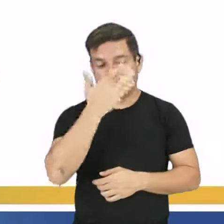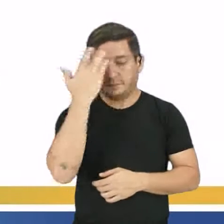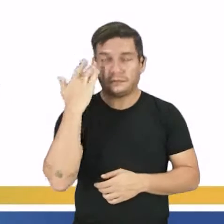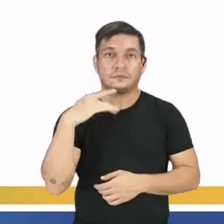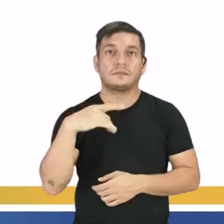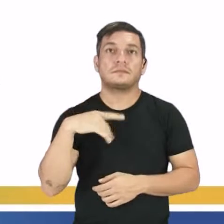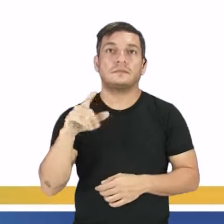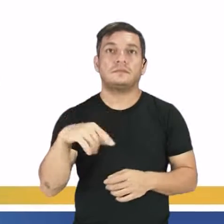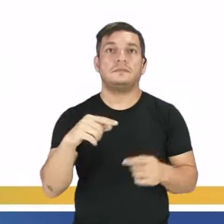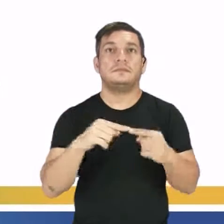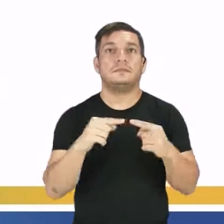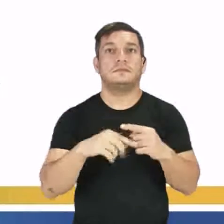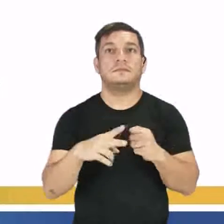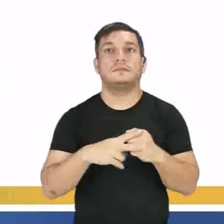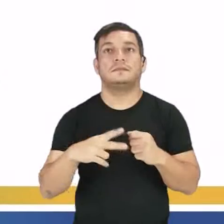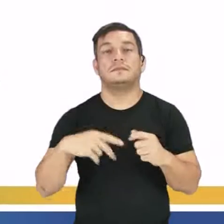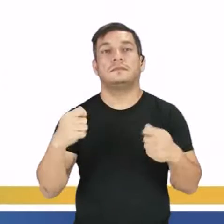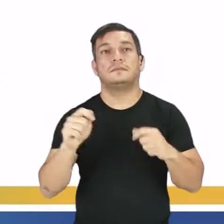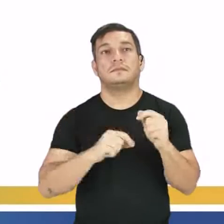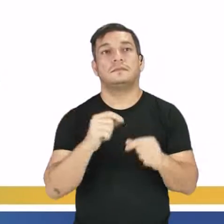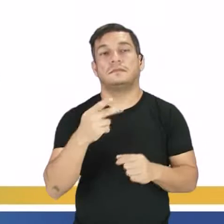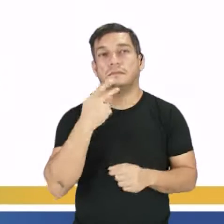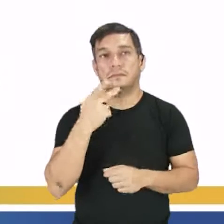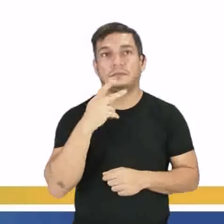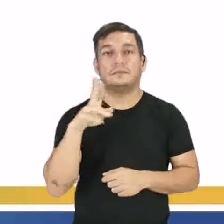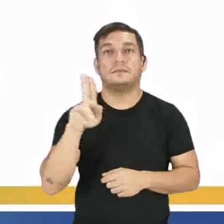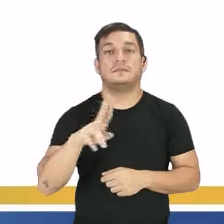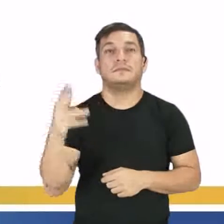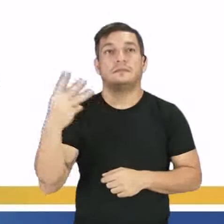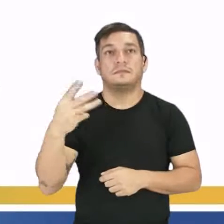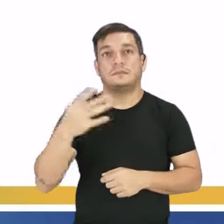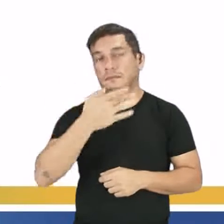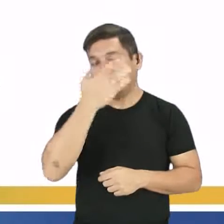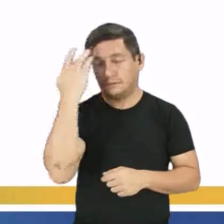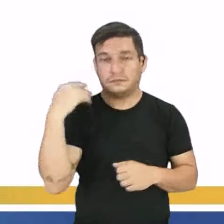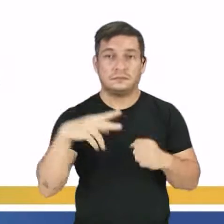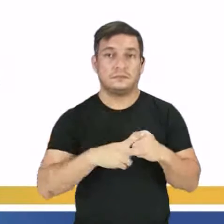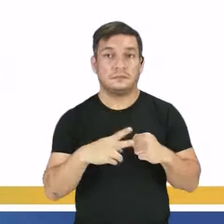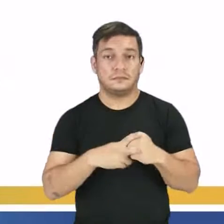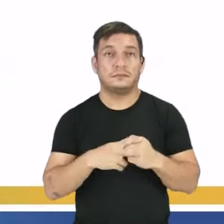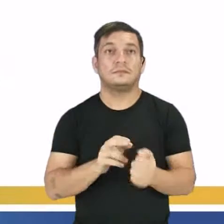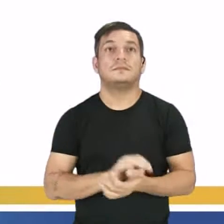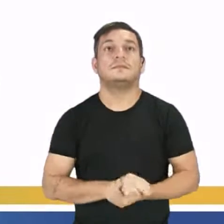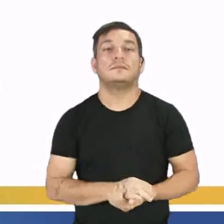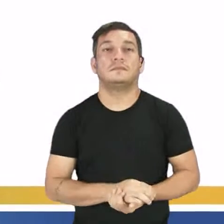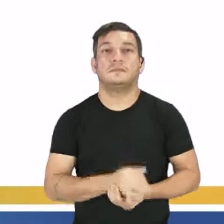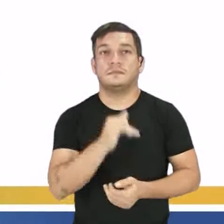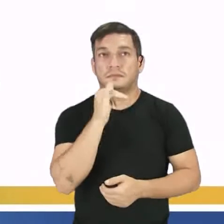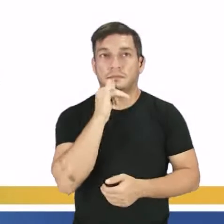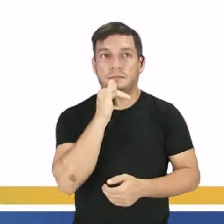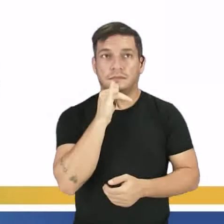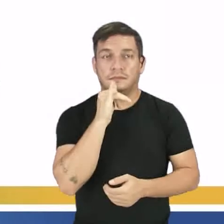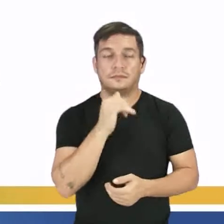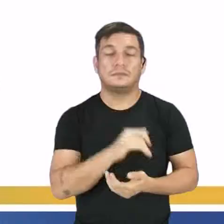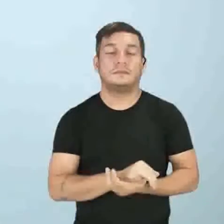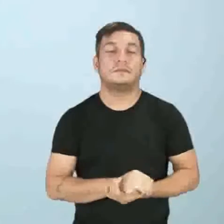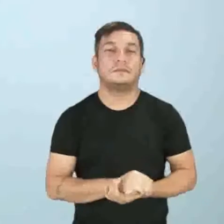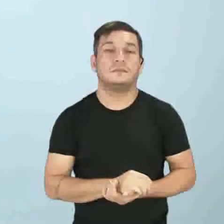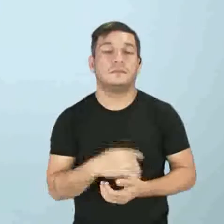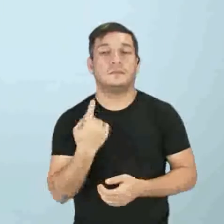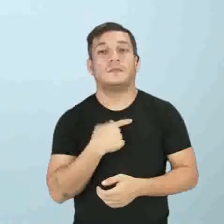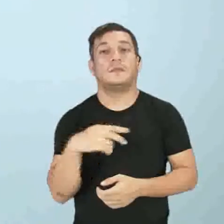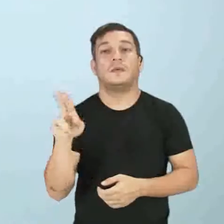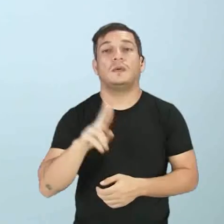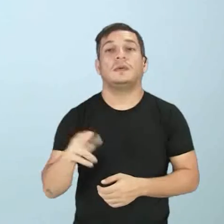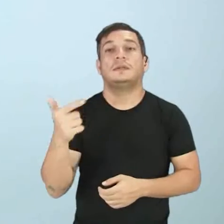a concordância verbal ela deve ser feita mediante a utilização do verbo na terceira pessoa. Então, mesmo que nós estejamos aqui